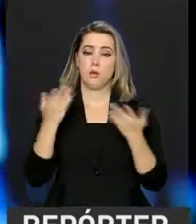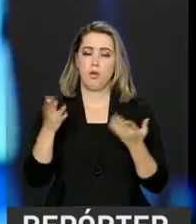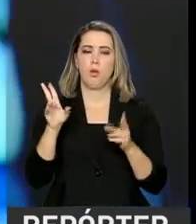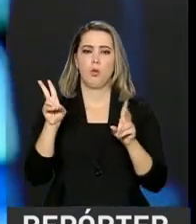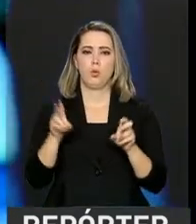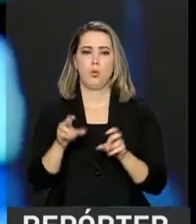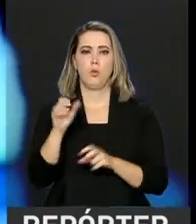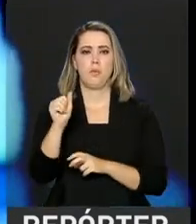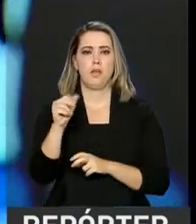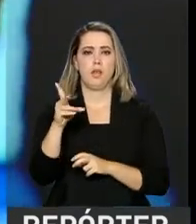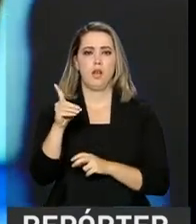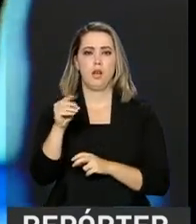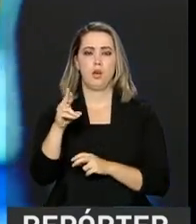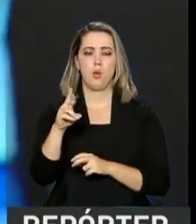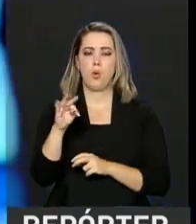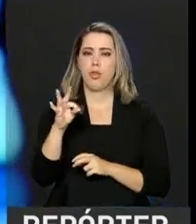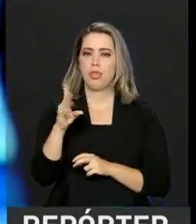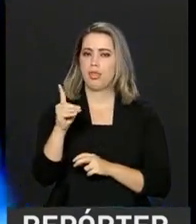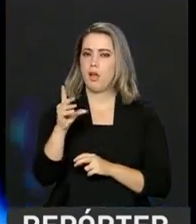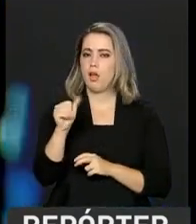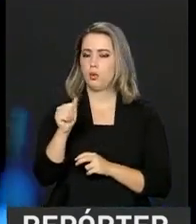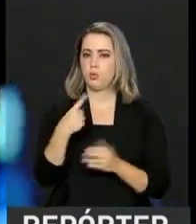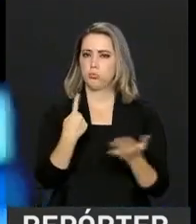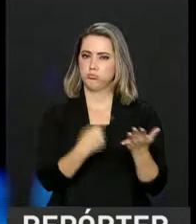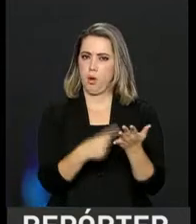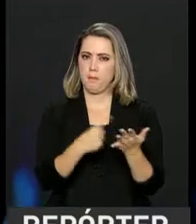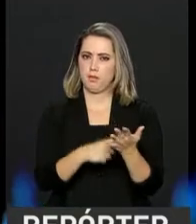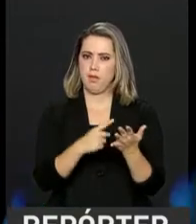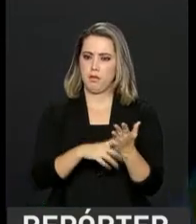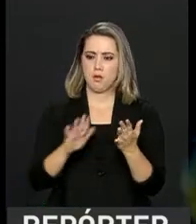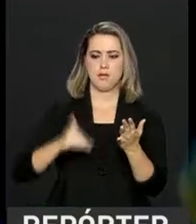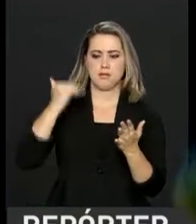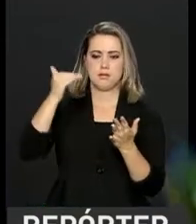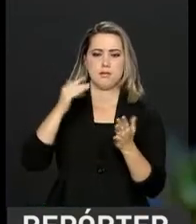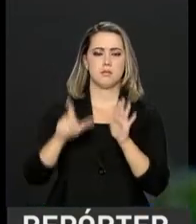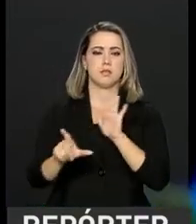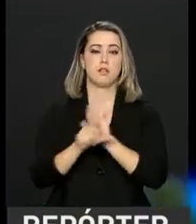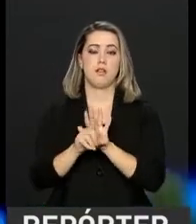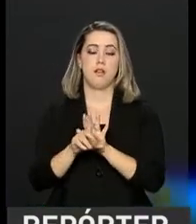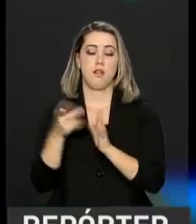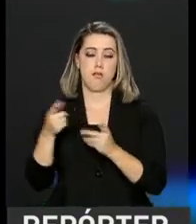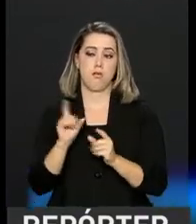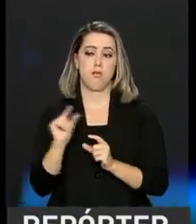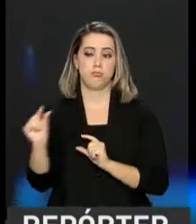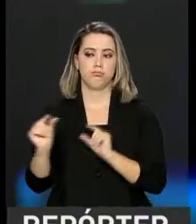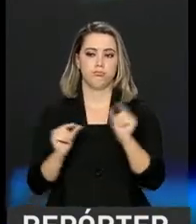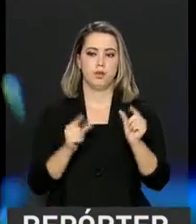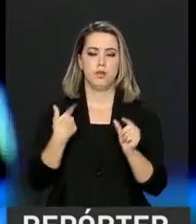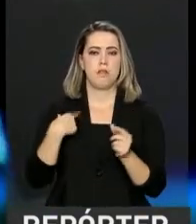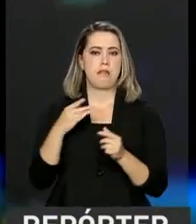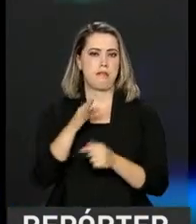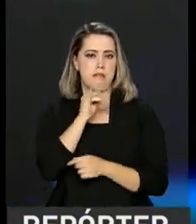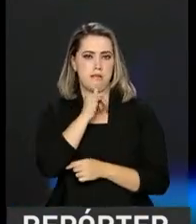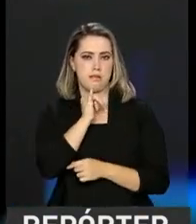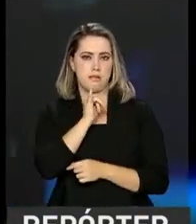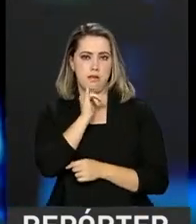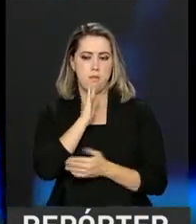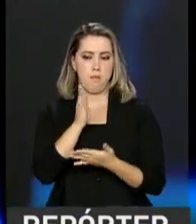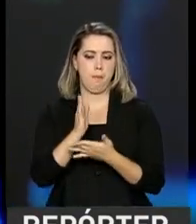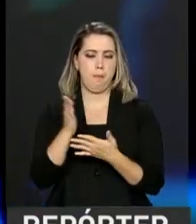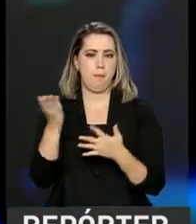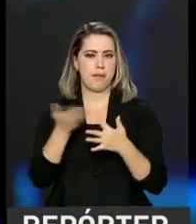chamado o acordado sobre o legislado isso vale para algumas questões como parcelamento de férias